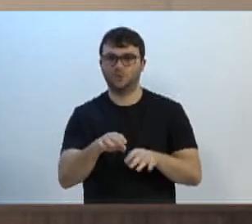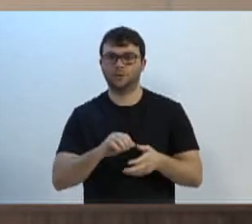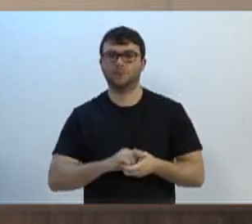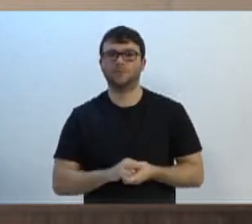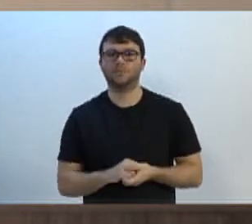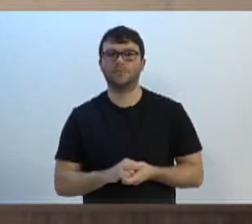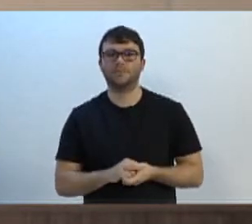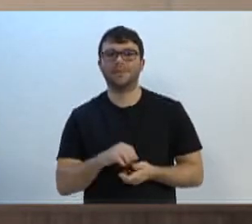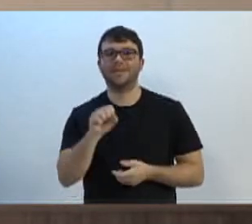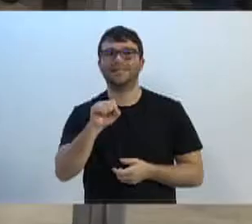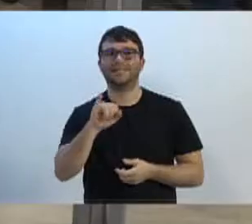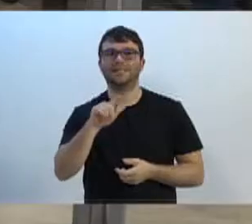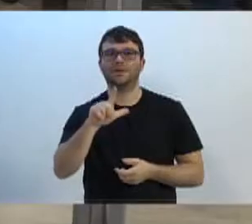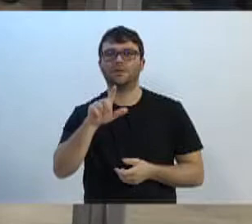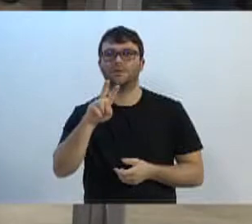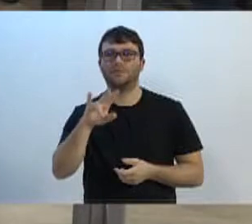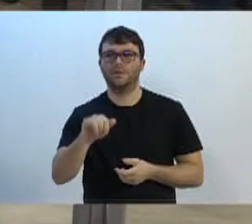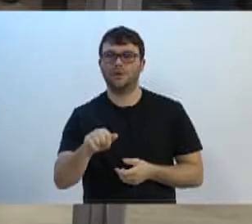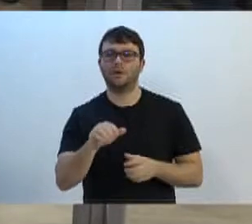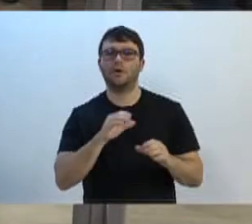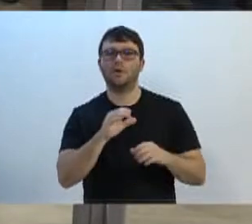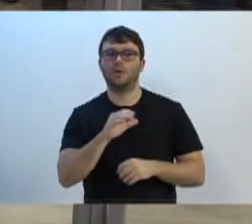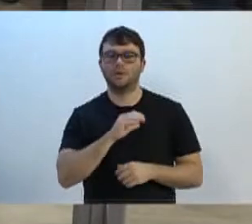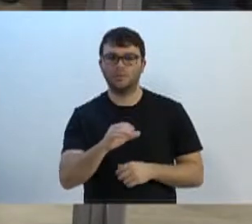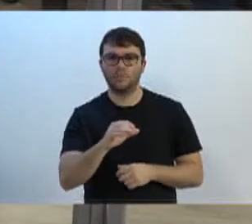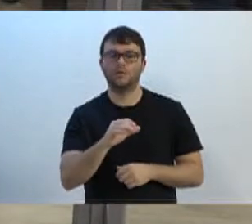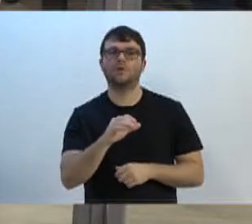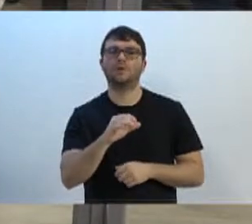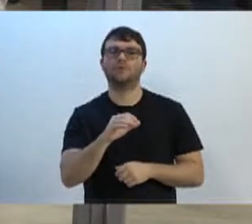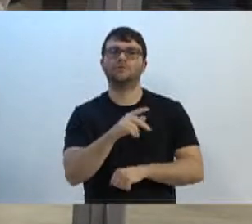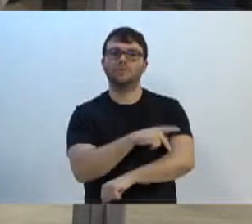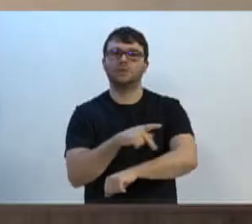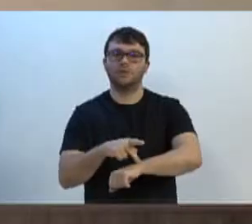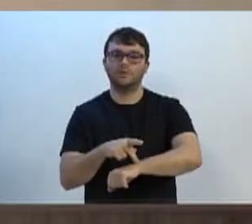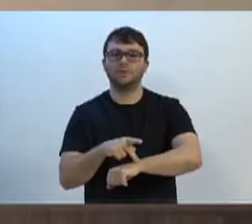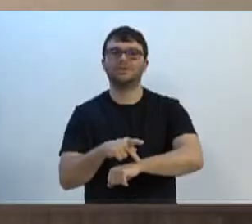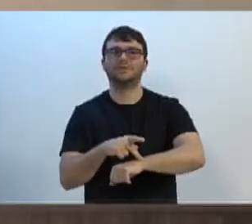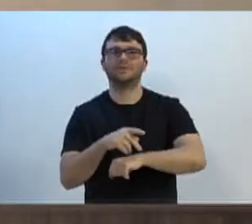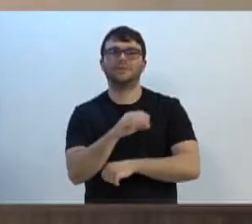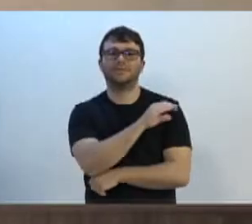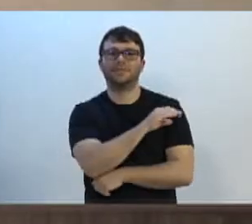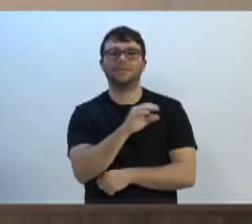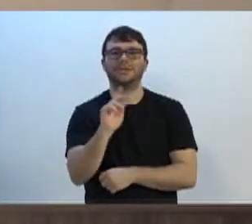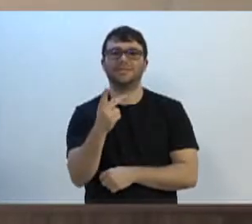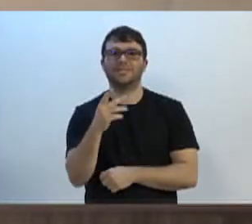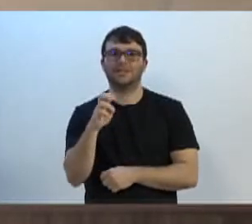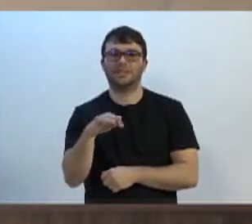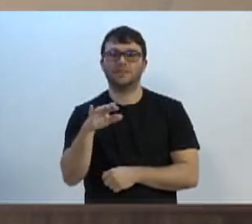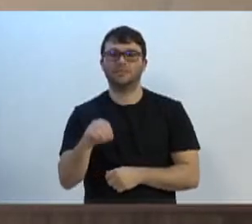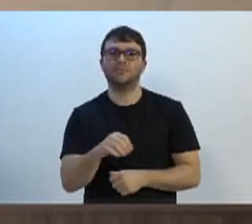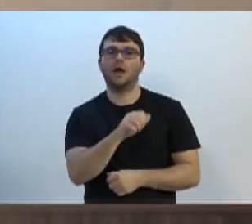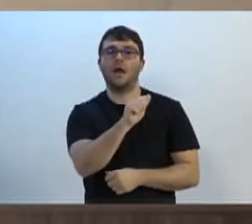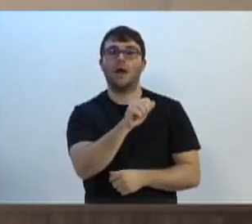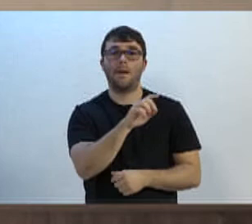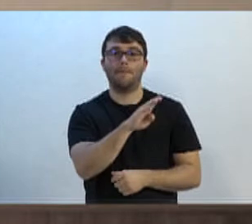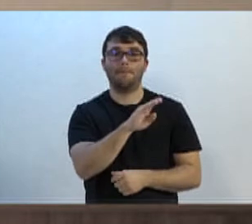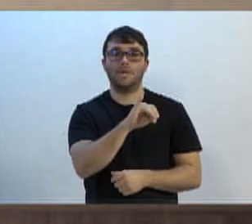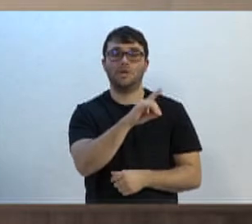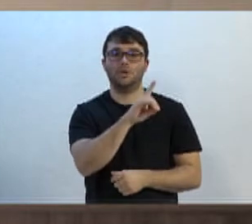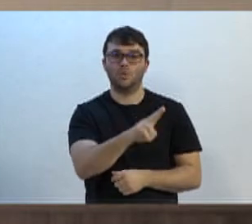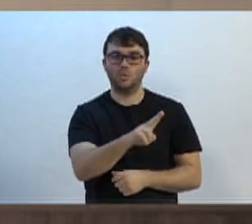Silvia Clemente coordenadora pedagógica do CEI Ingo Eric Abdul Juarez Lima coordenador do